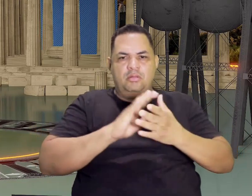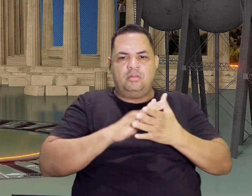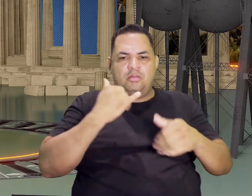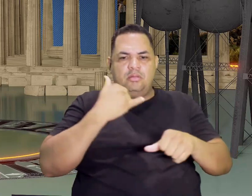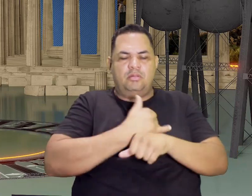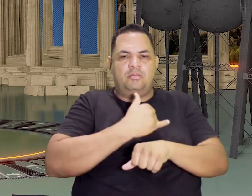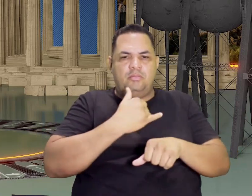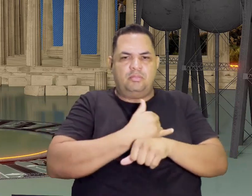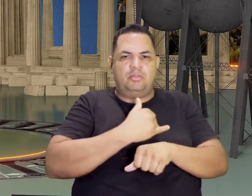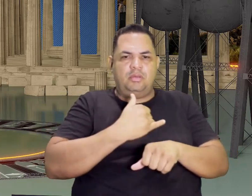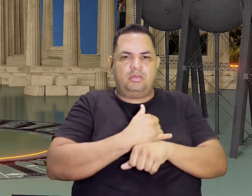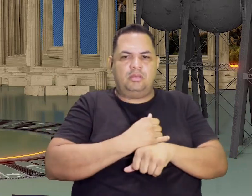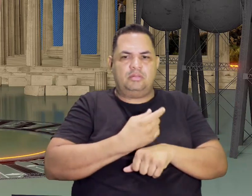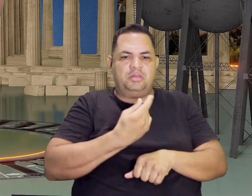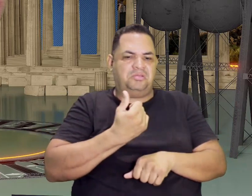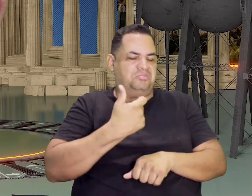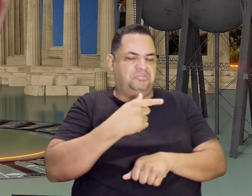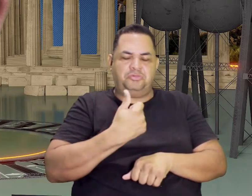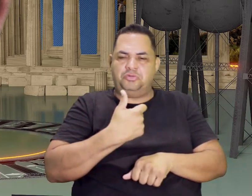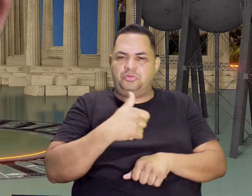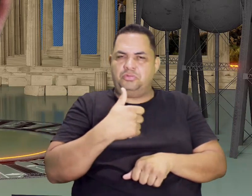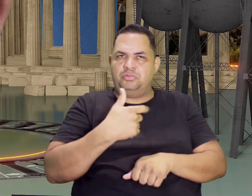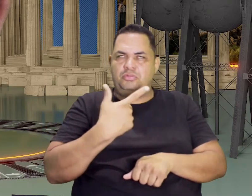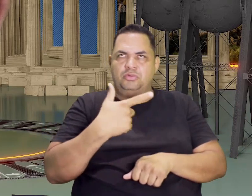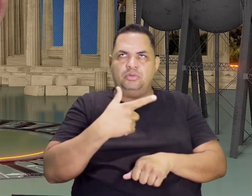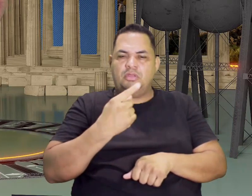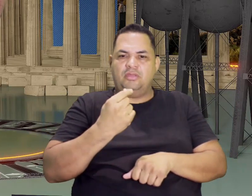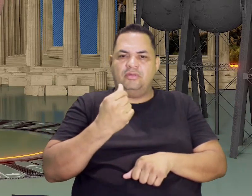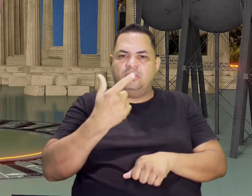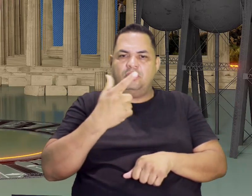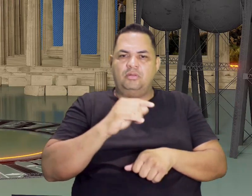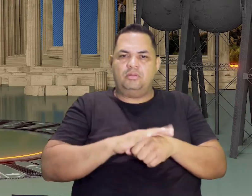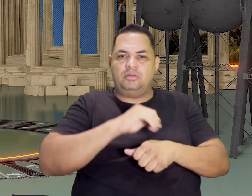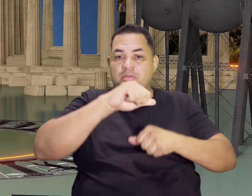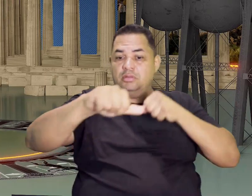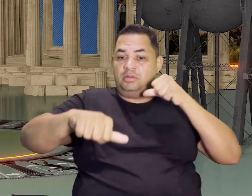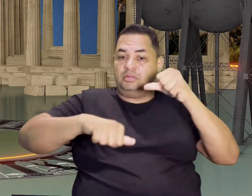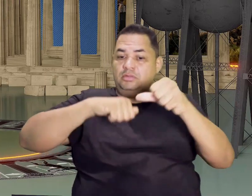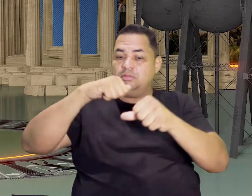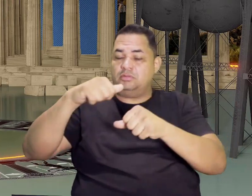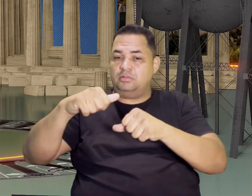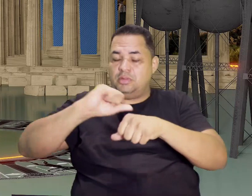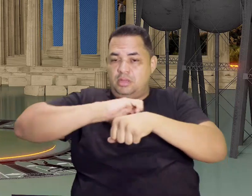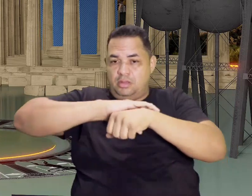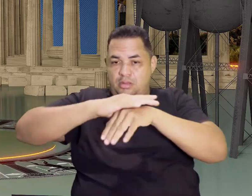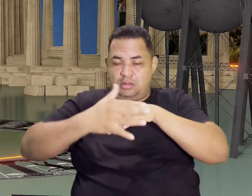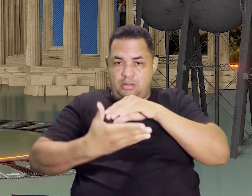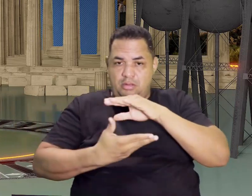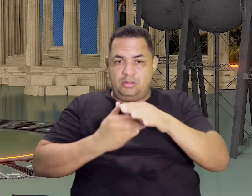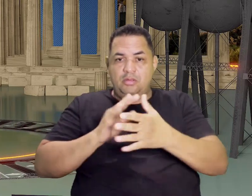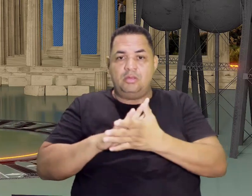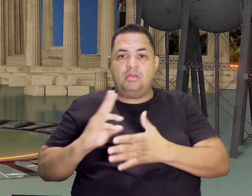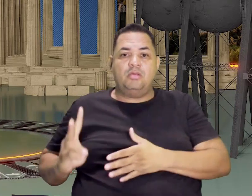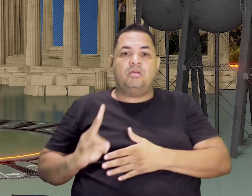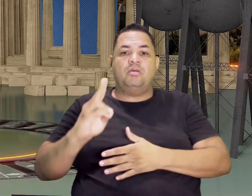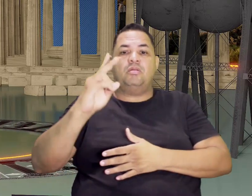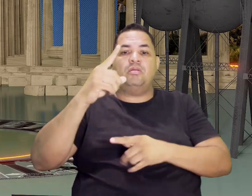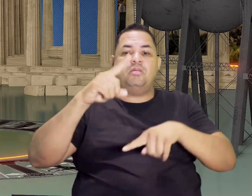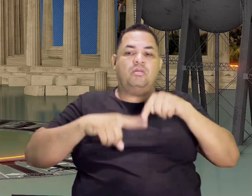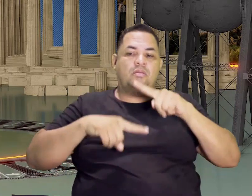metal pobre num metal valoroso, que tenha valor, nobre. Então essa é a